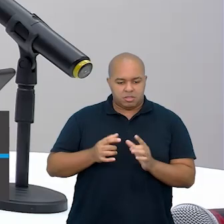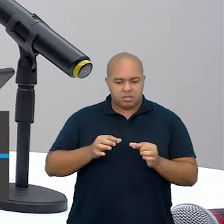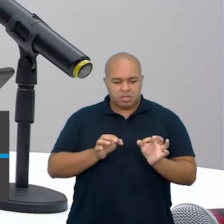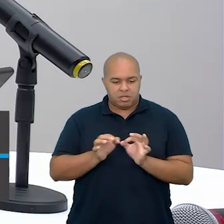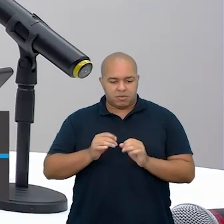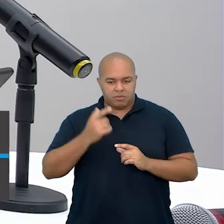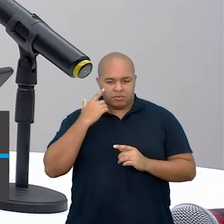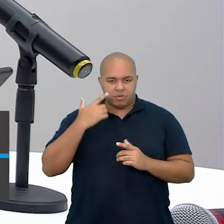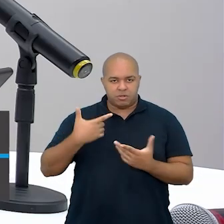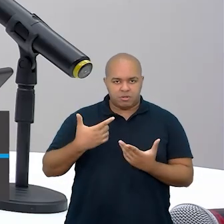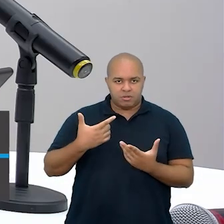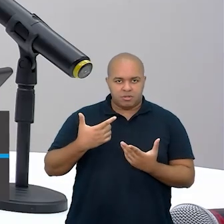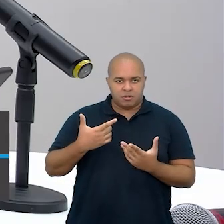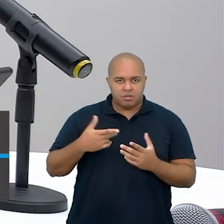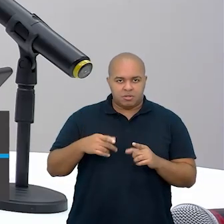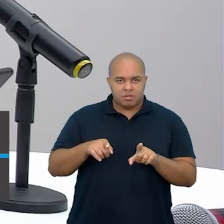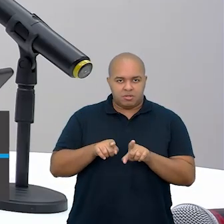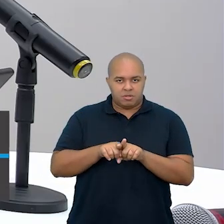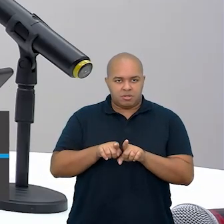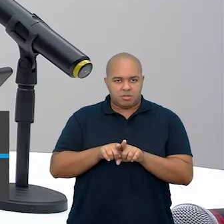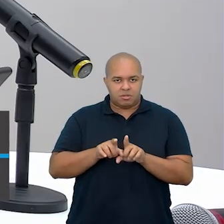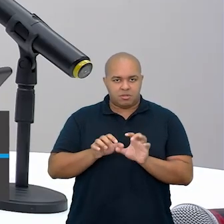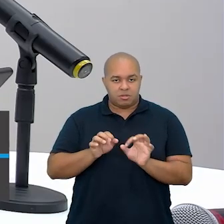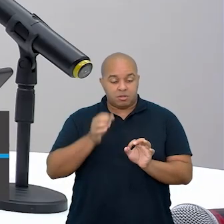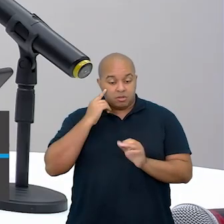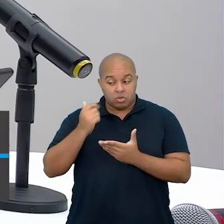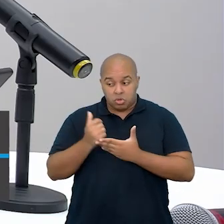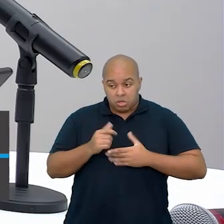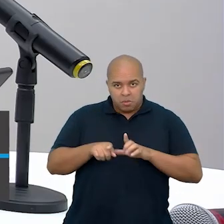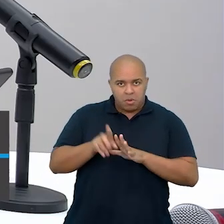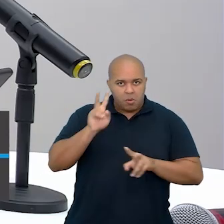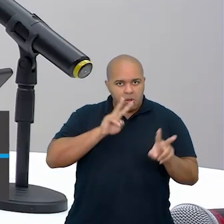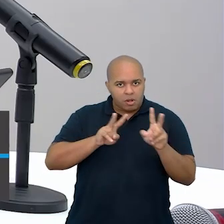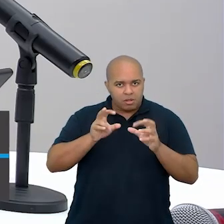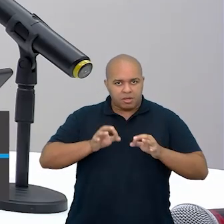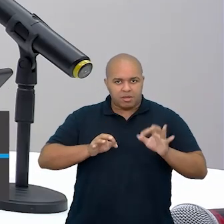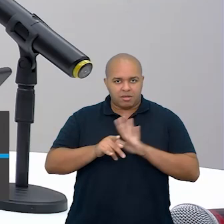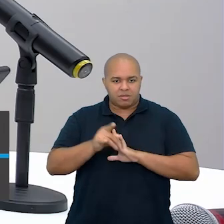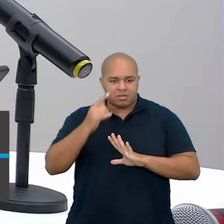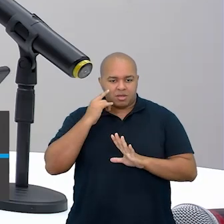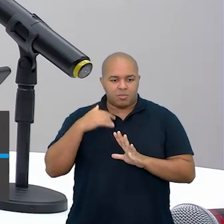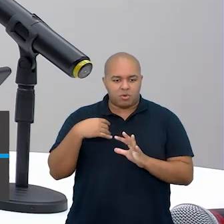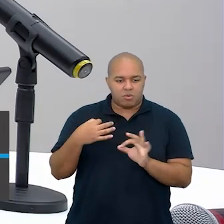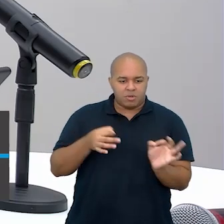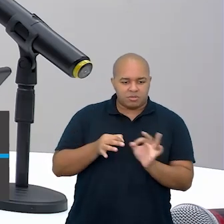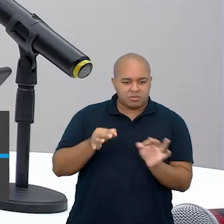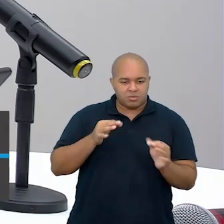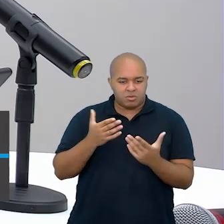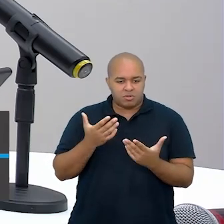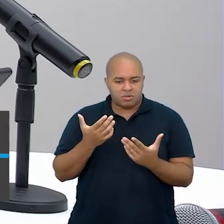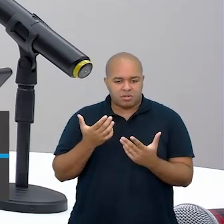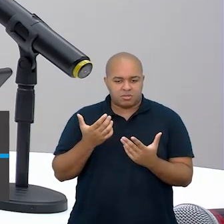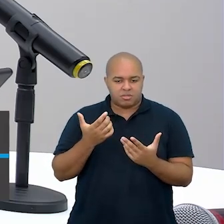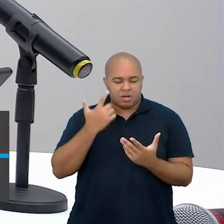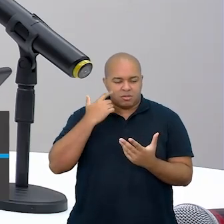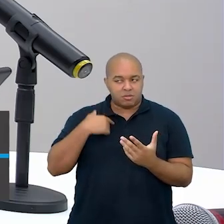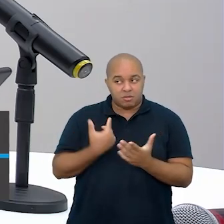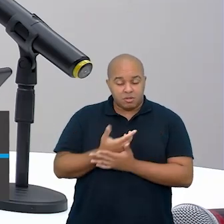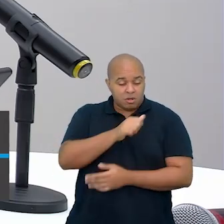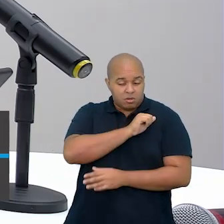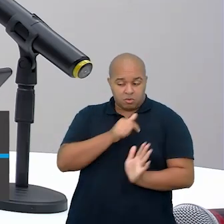nossas formações, né, e trazer um olhar diferente para os alunos, né, mostrando para o aluno que